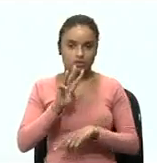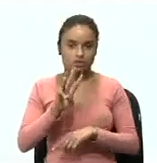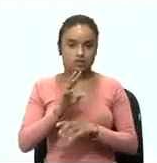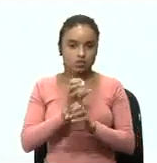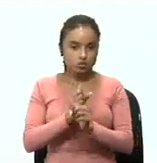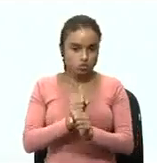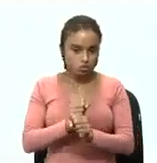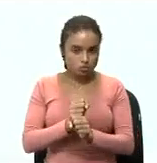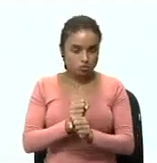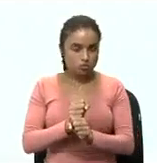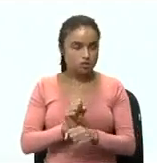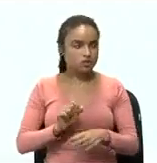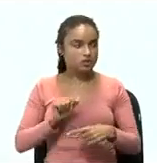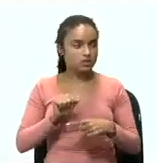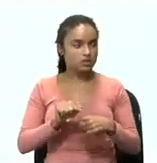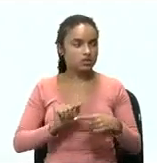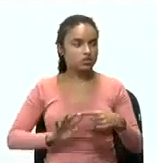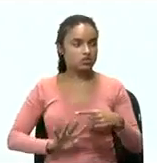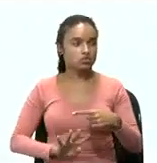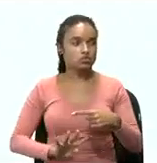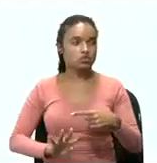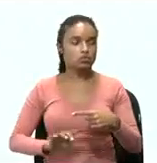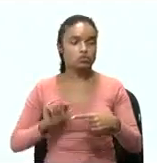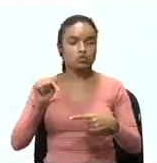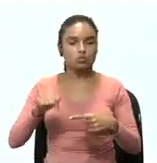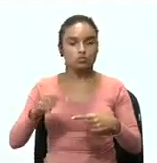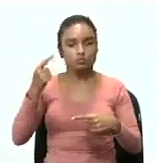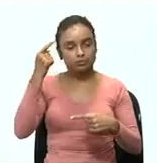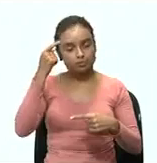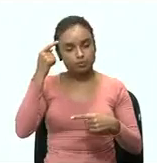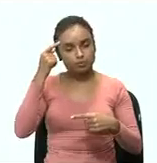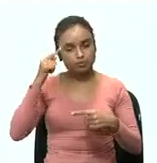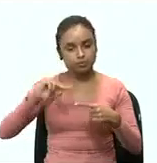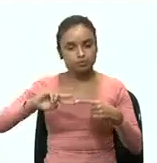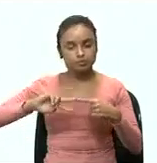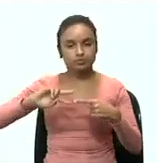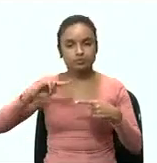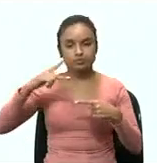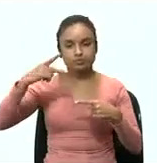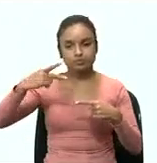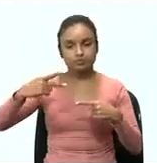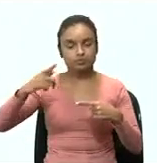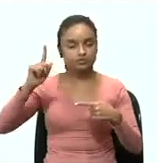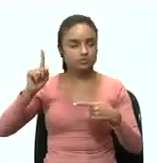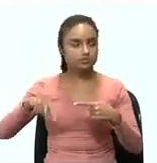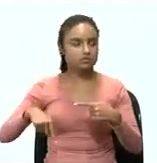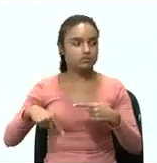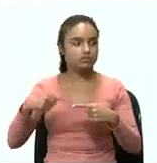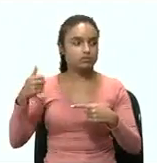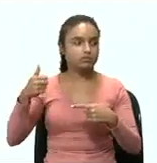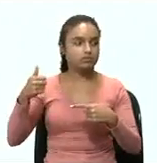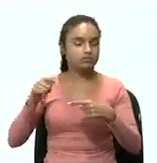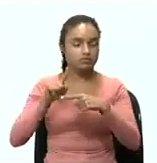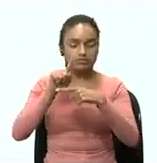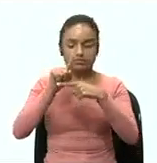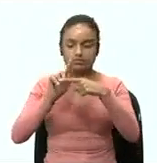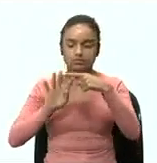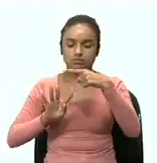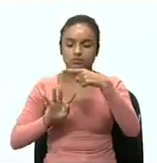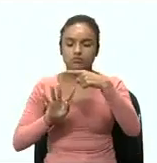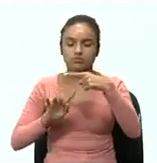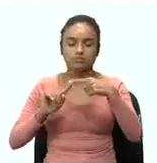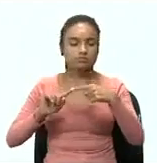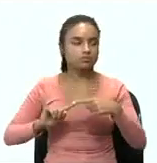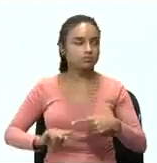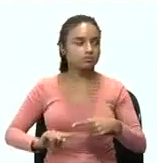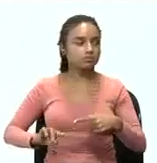certo? Vamos então agora pensar na inversão. Então, eu vou repetir o primeiro, 1/4, e vou